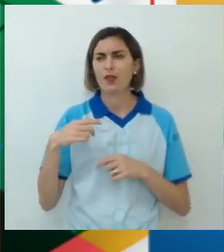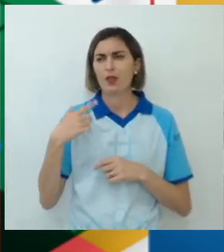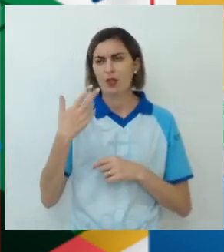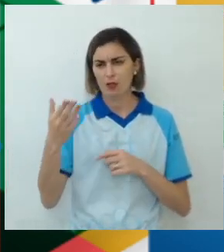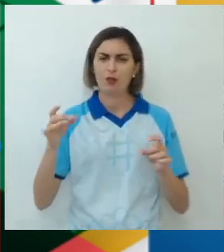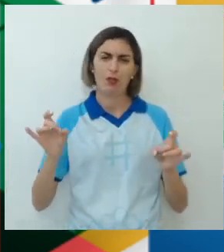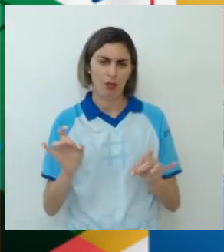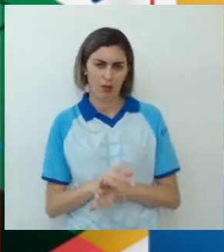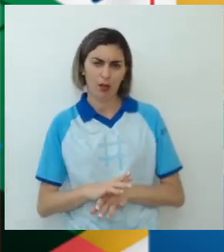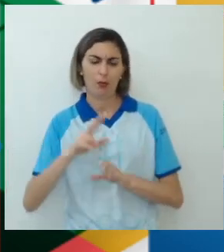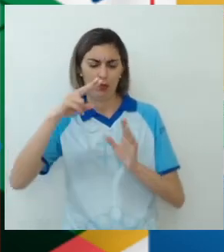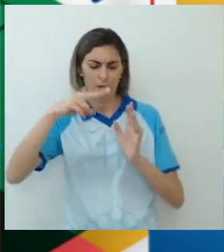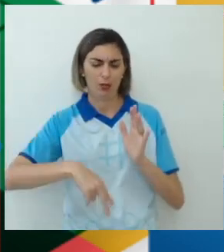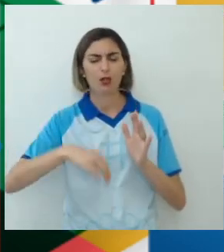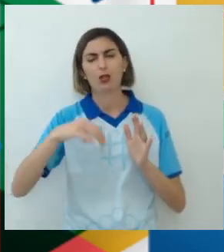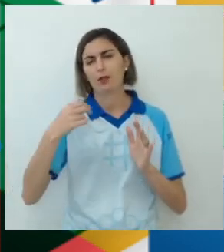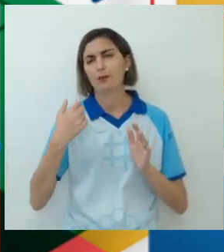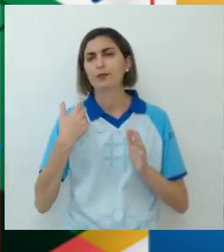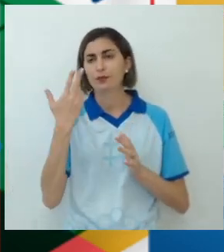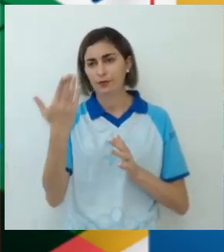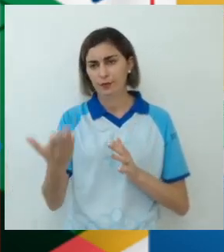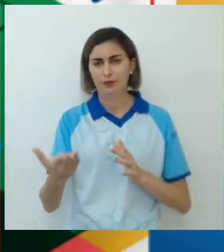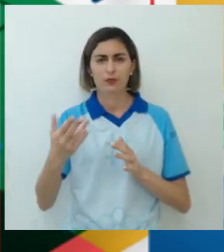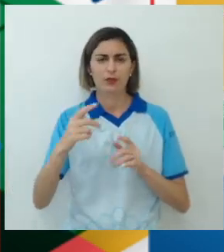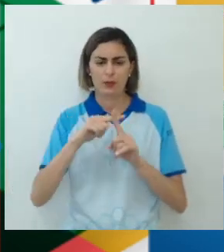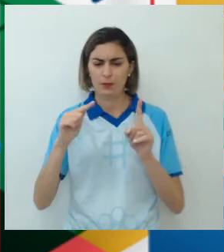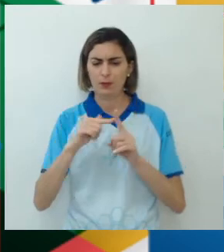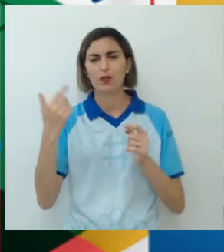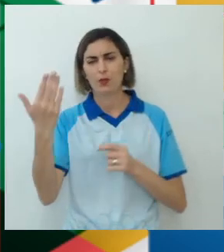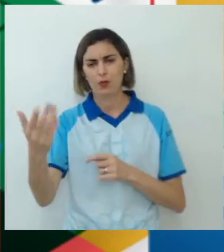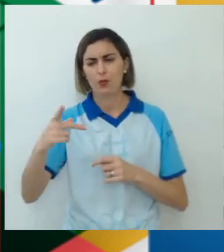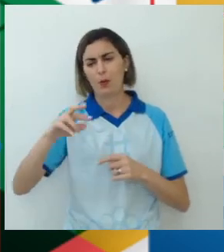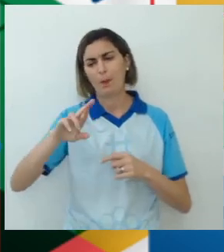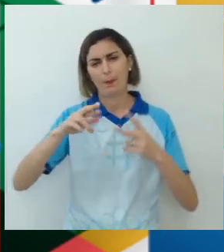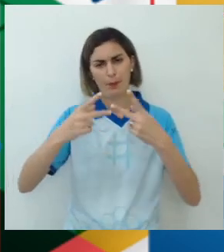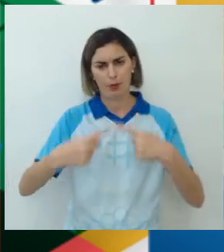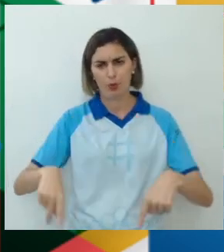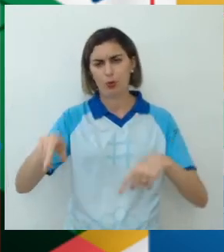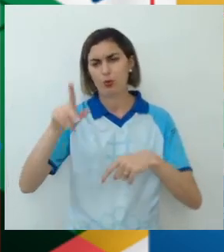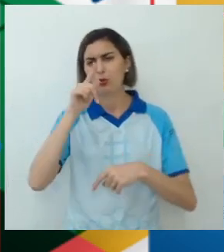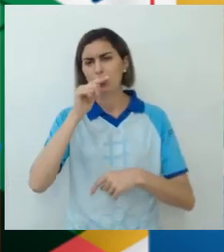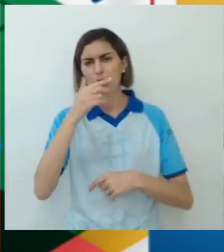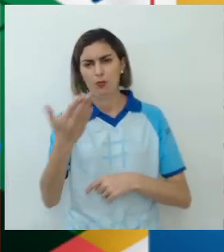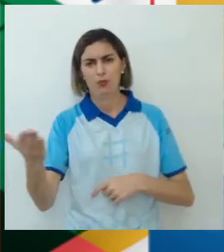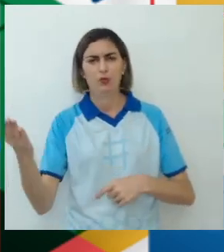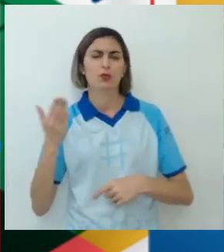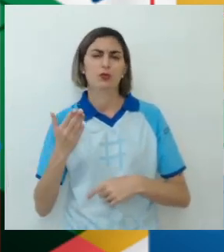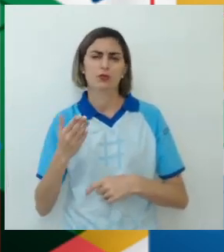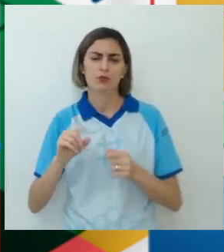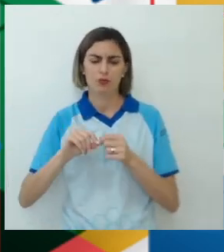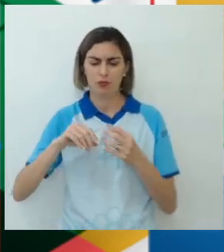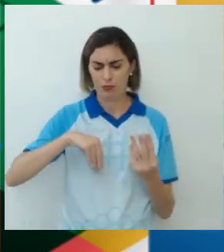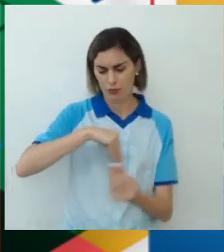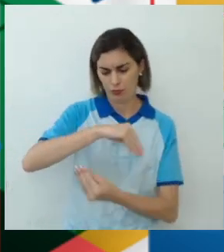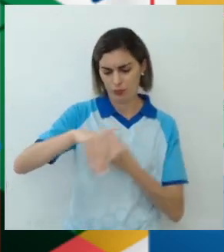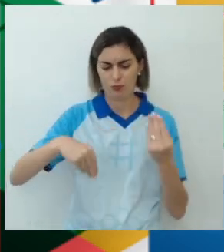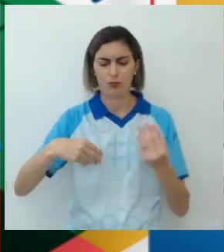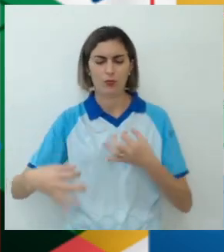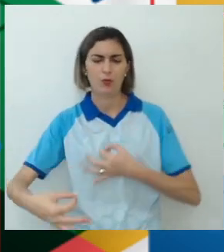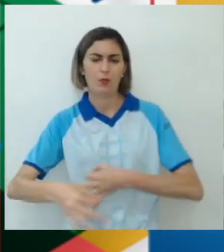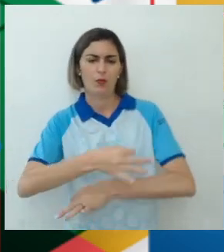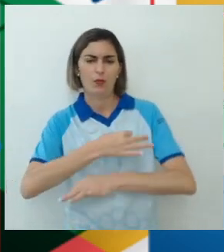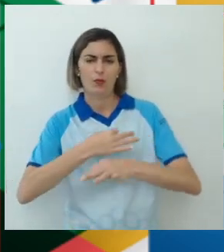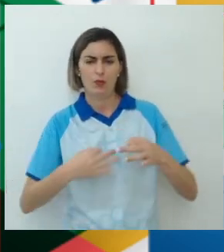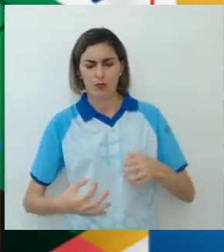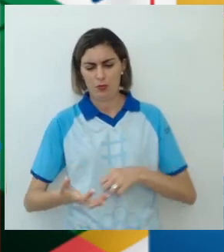Vamos terminar de ler o item. Então, parcialmente seus prótons para a água, resultando em uma mistura de moléculas